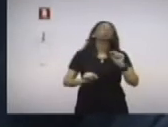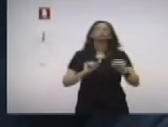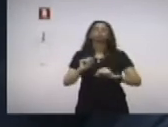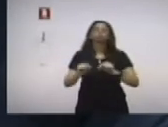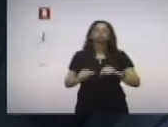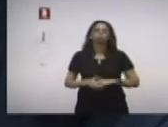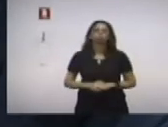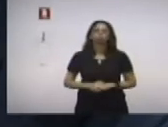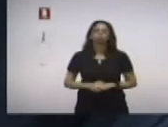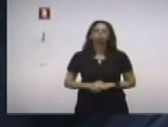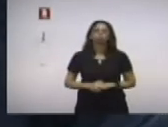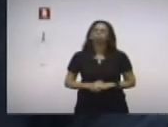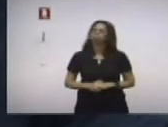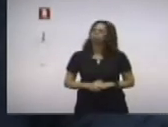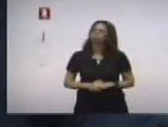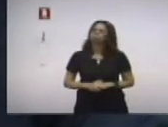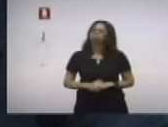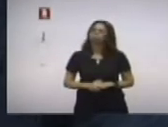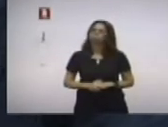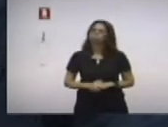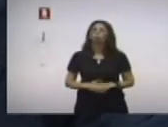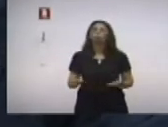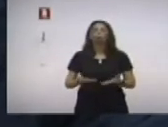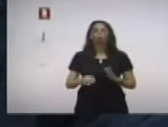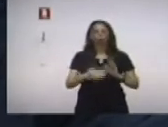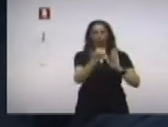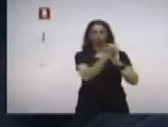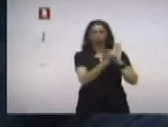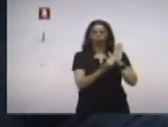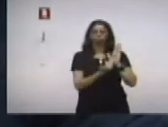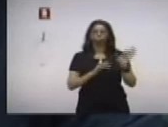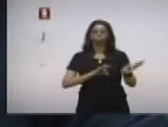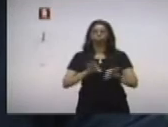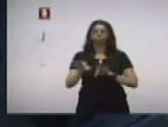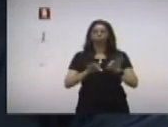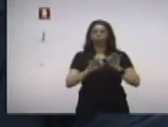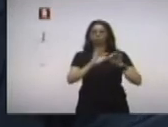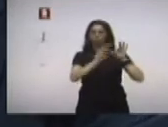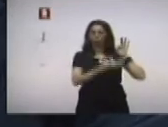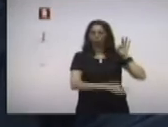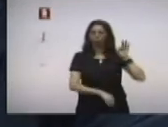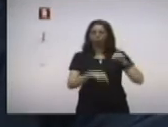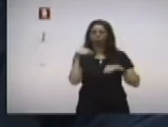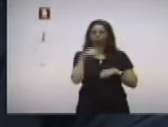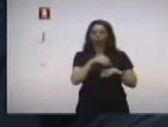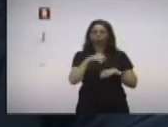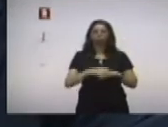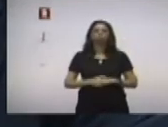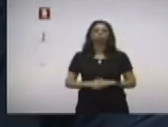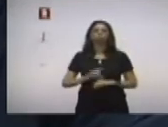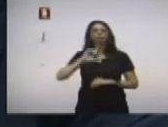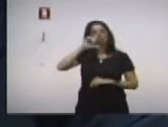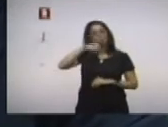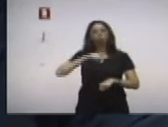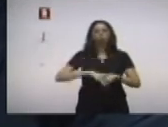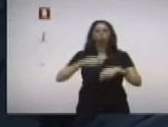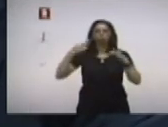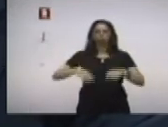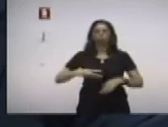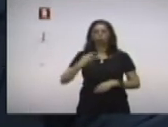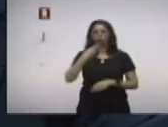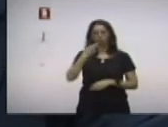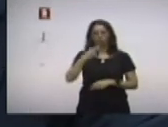diante da pauta e recheada de projetos importantes para a cidade eu vou manifestar